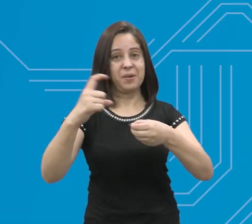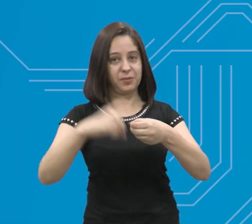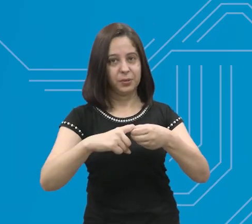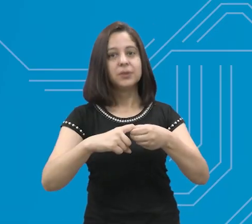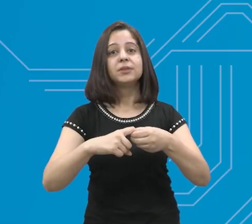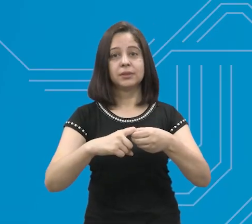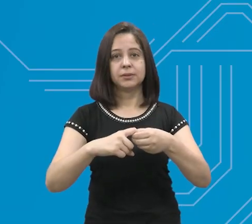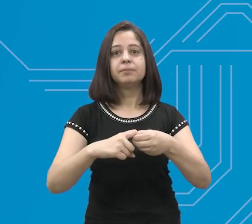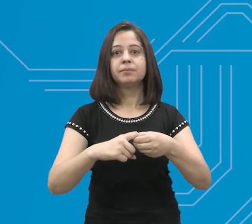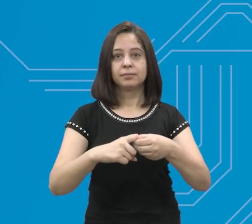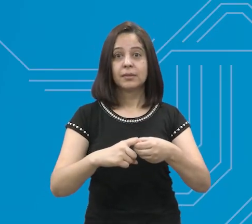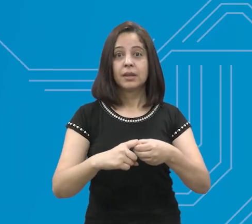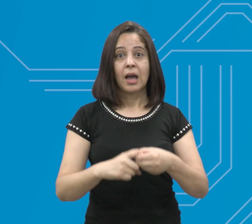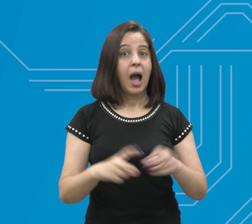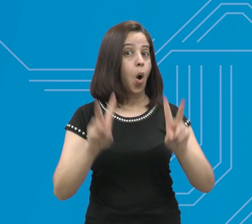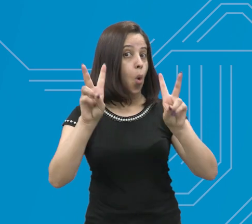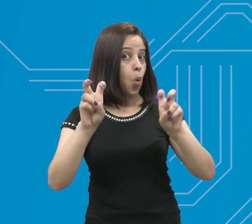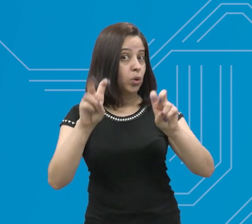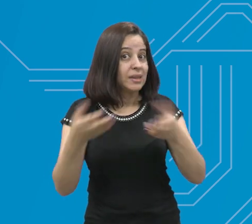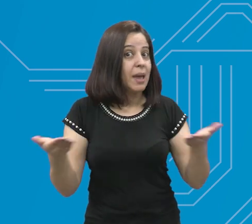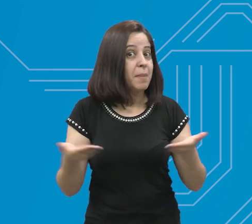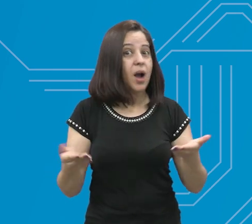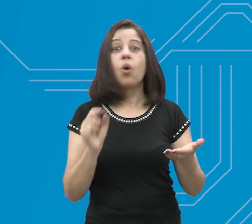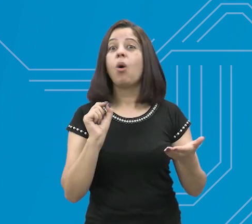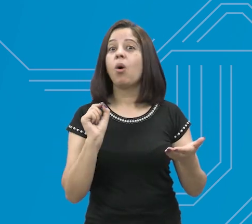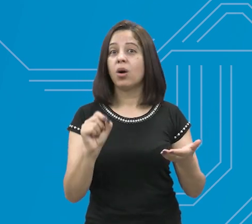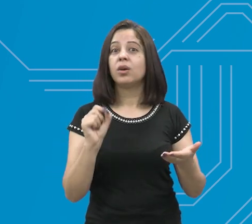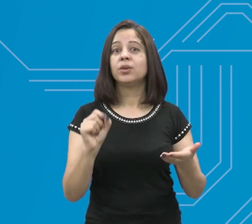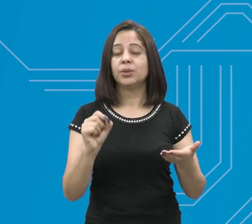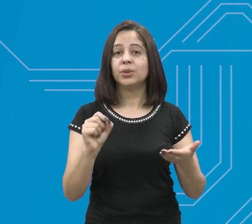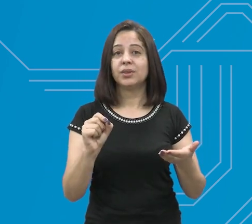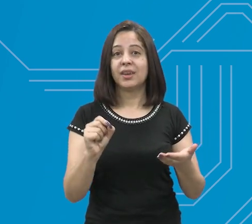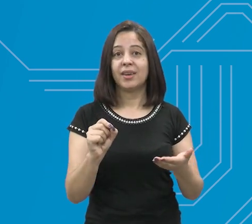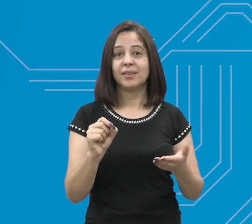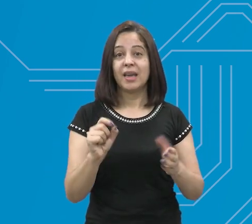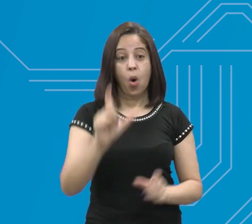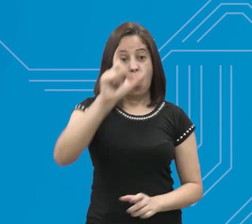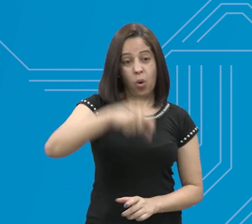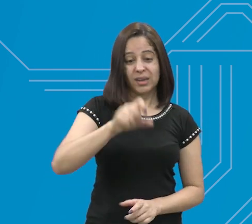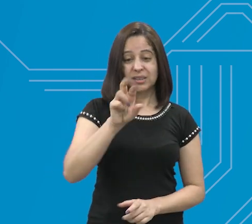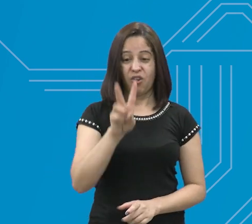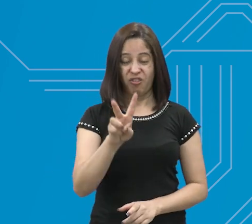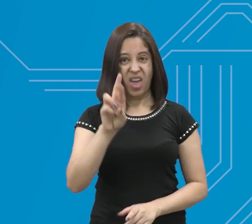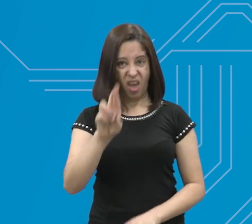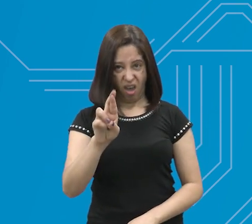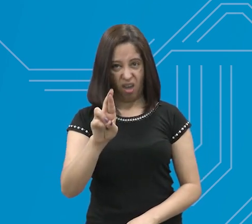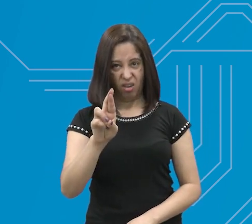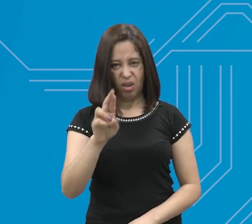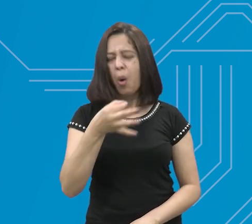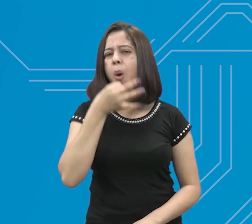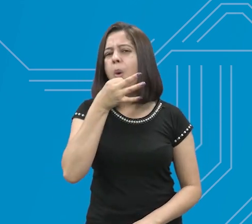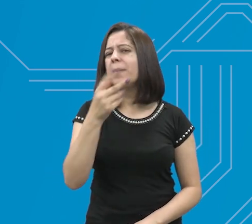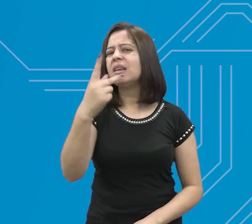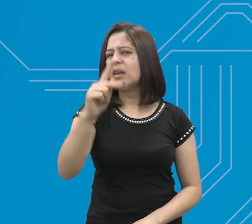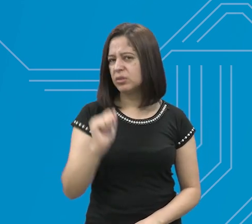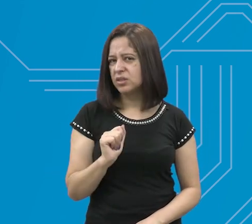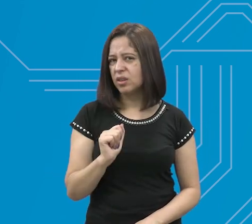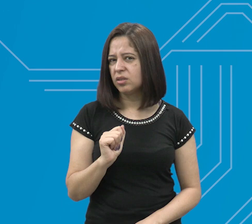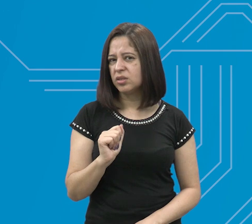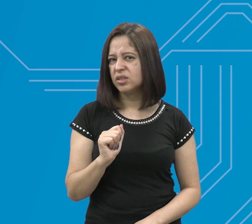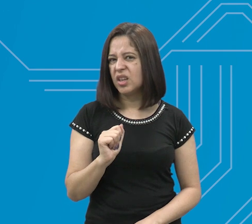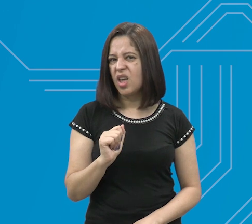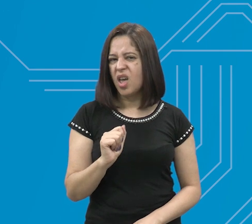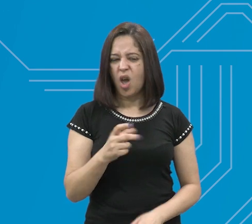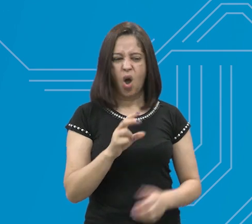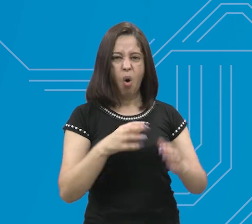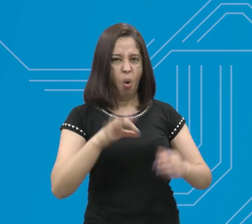Voltamos com o Semana Legislativa. Nosso assunto agora é o valor do Vale Refeição. Você considera que a